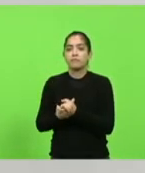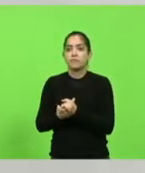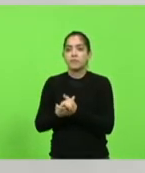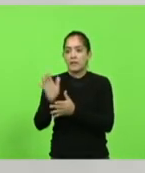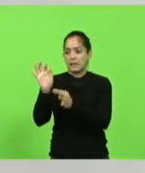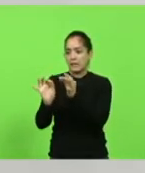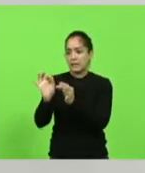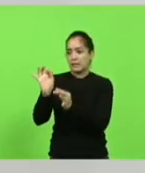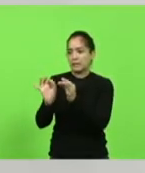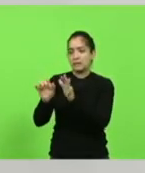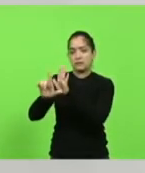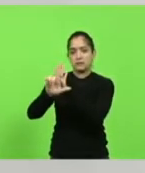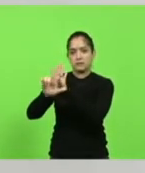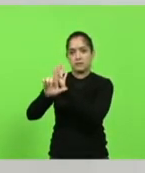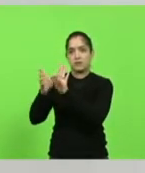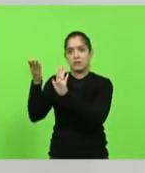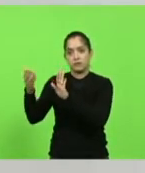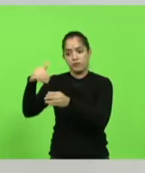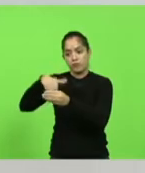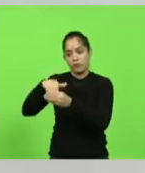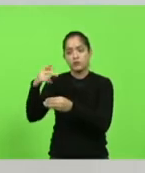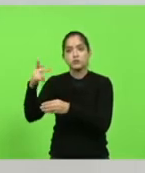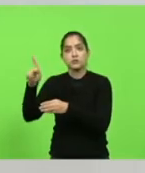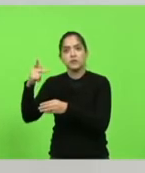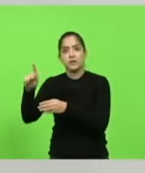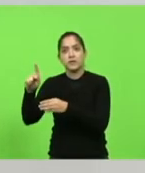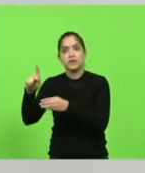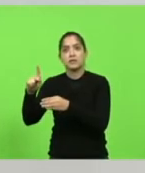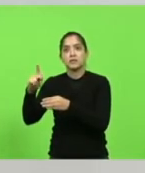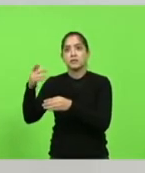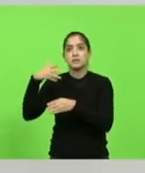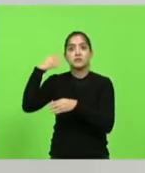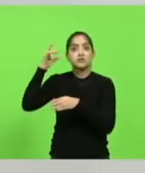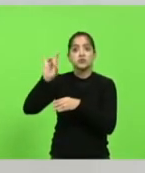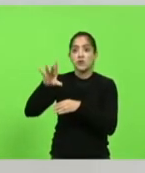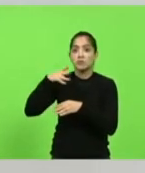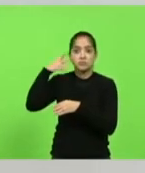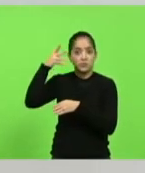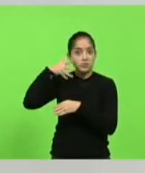onde os seus votos são discursos e